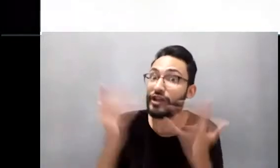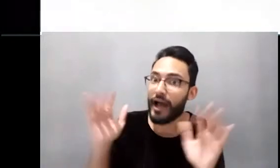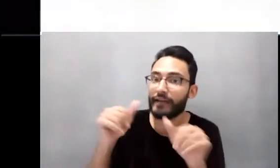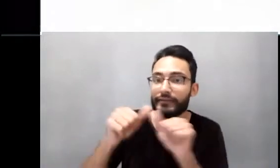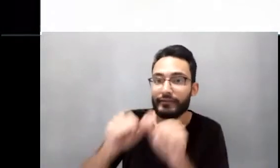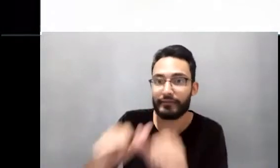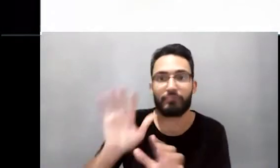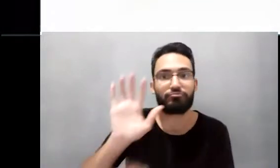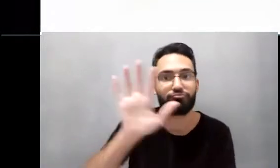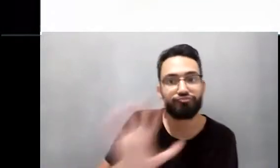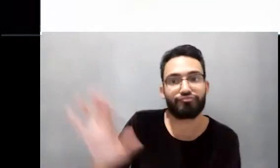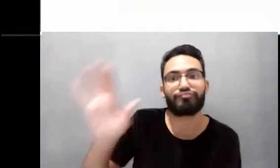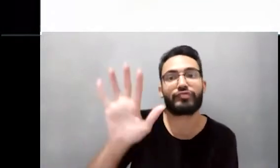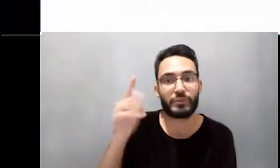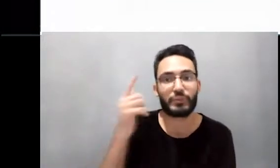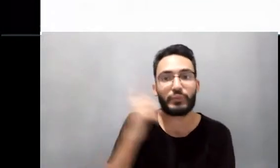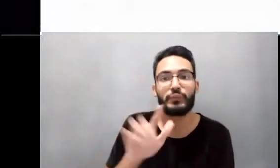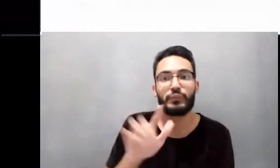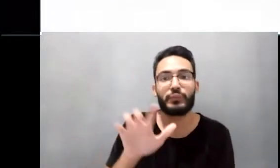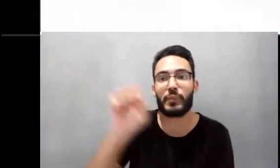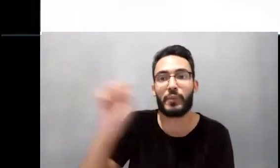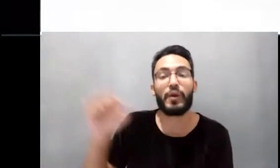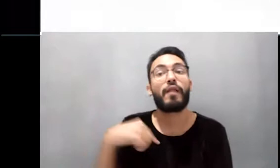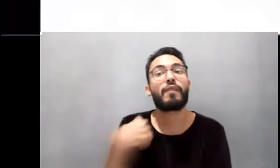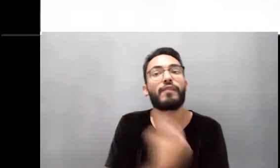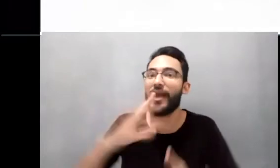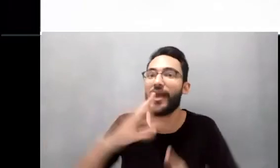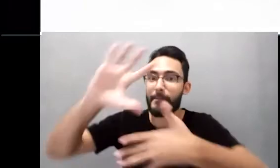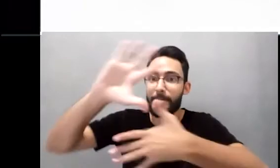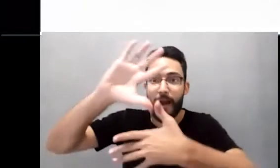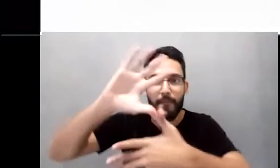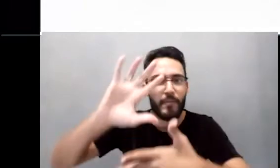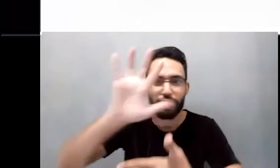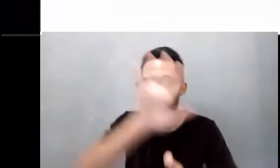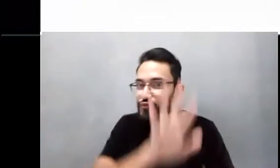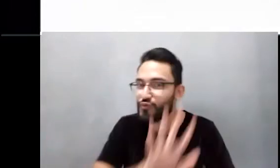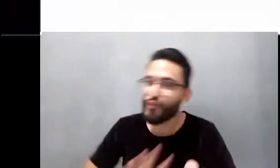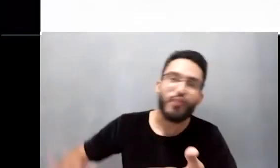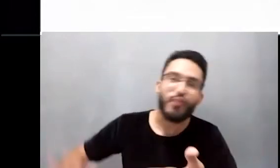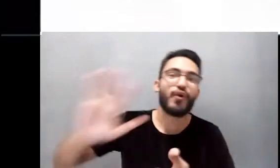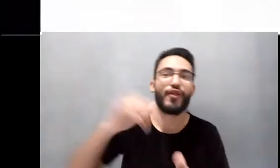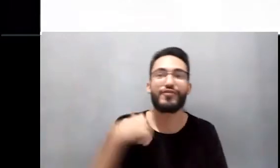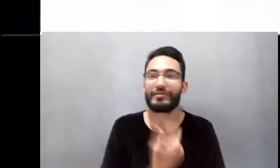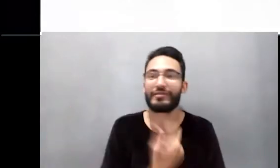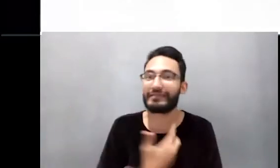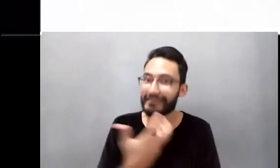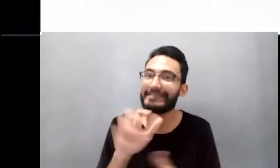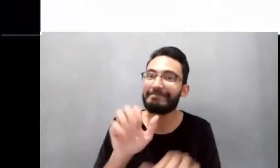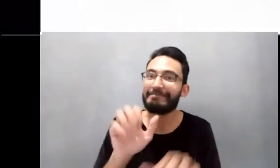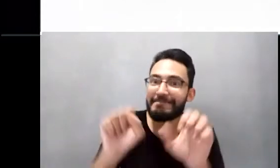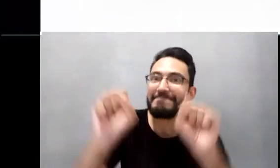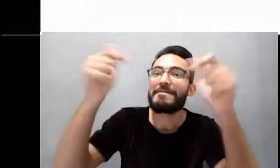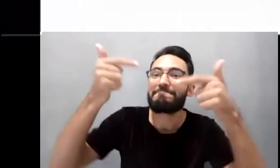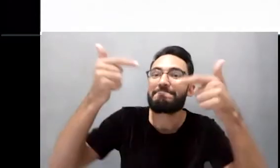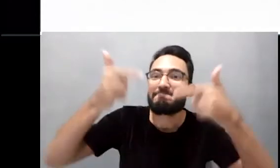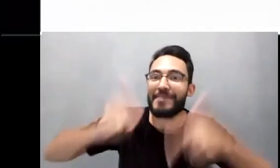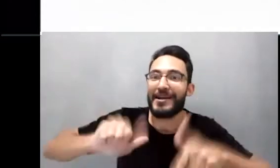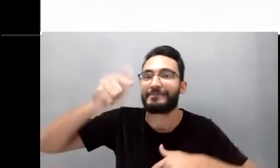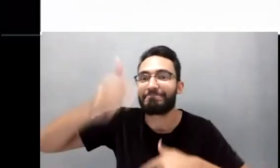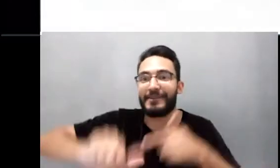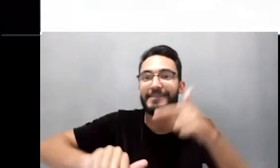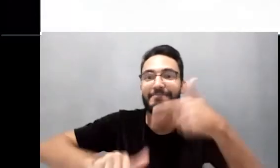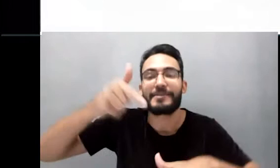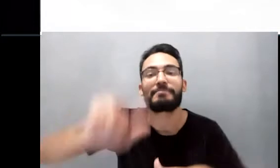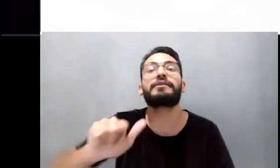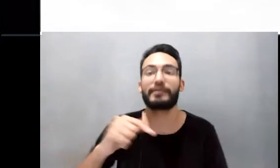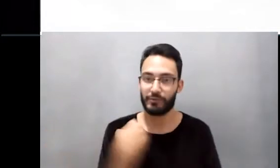A gente quer encher esse mapa aqui de outros pontinhos em vermelho. E um dos motivos pelos quais a gente